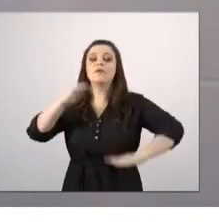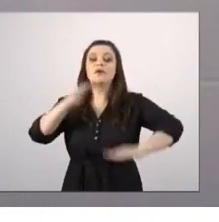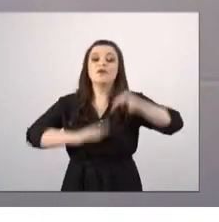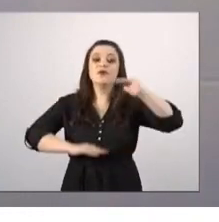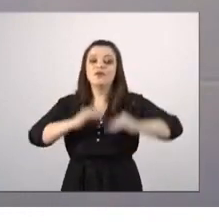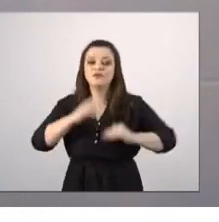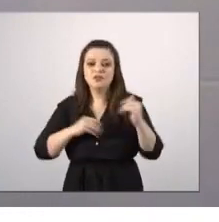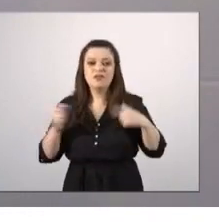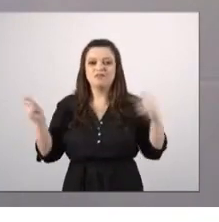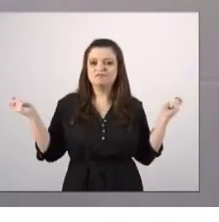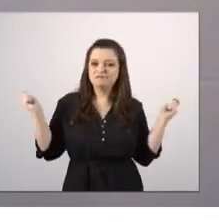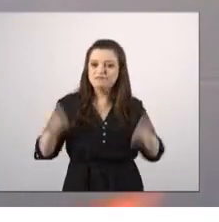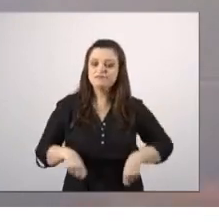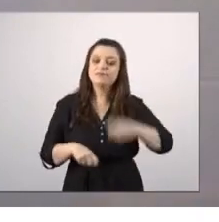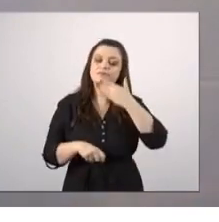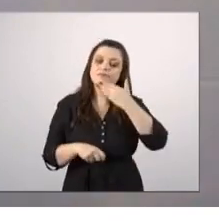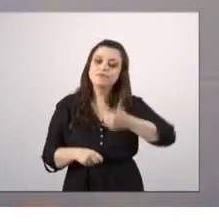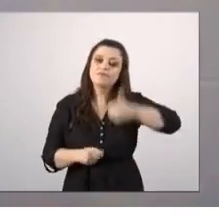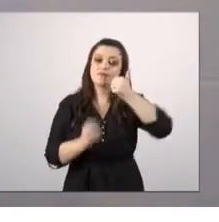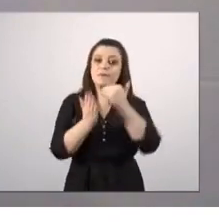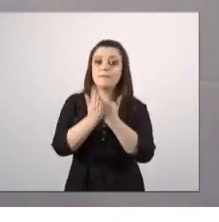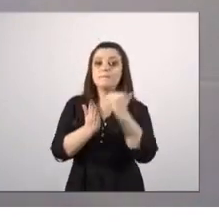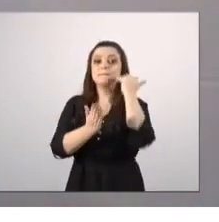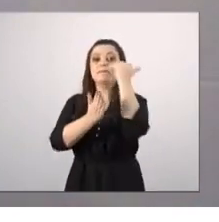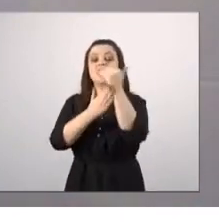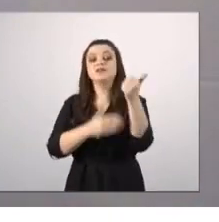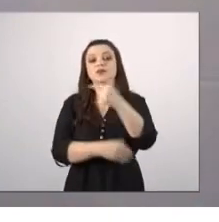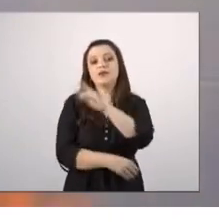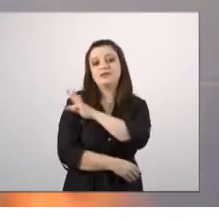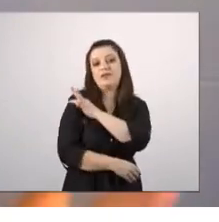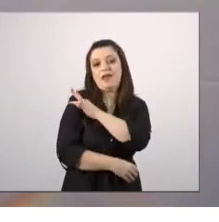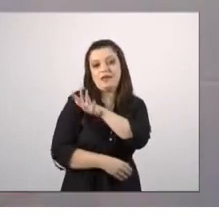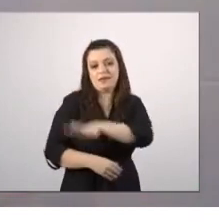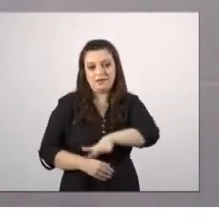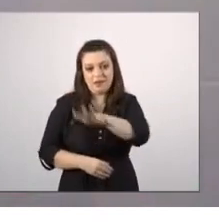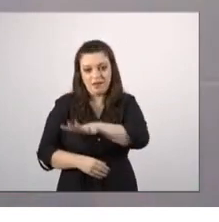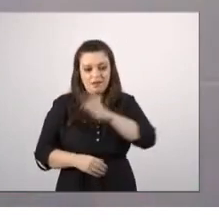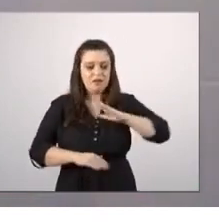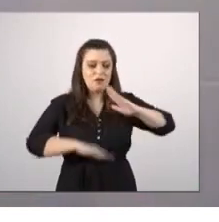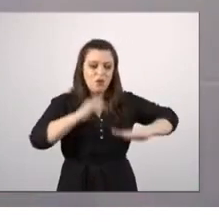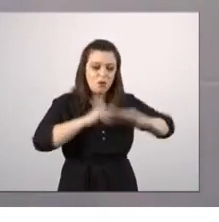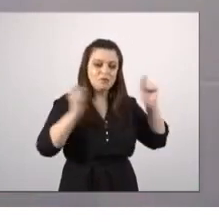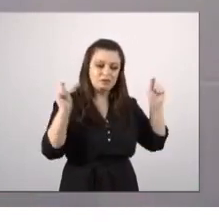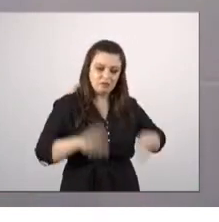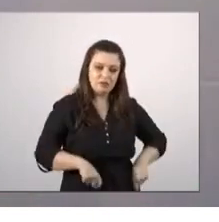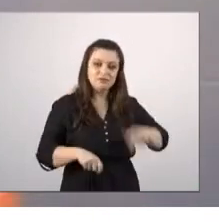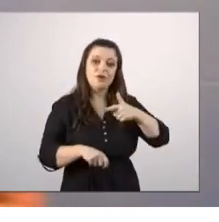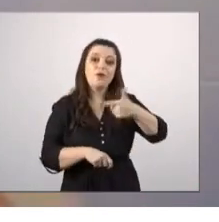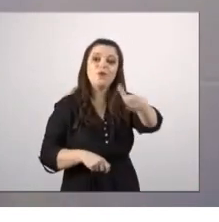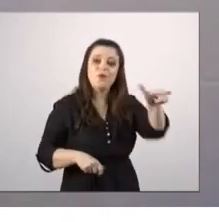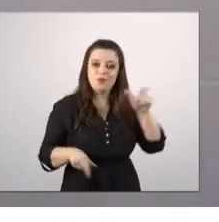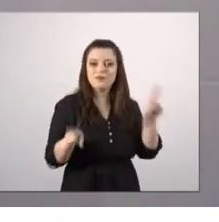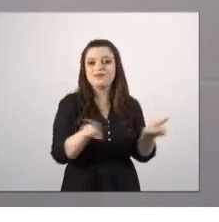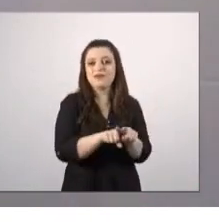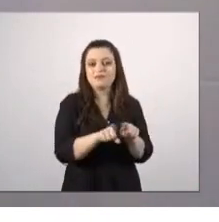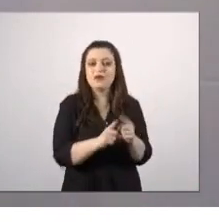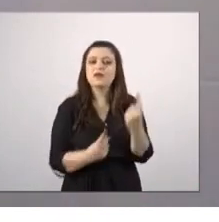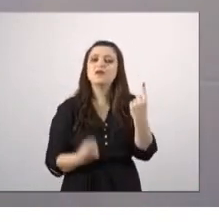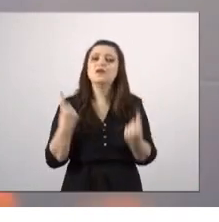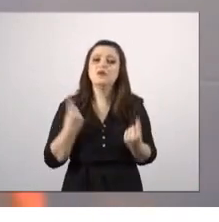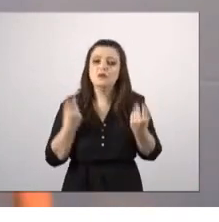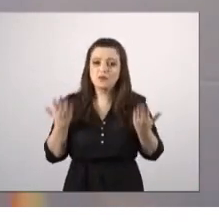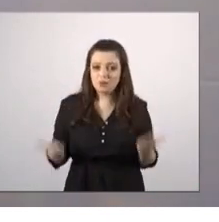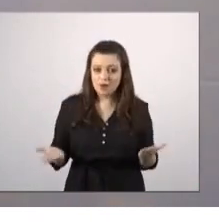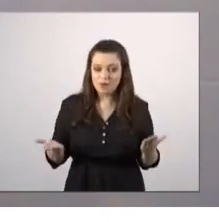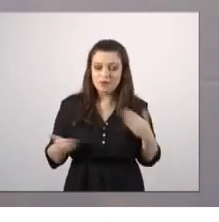competências muito além das competências técnicas da sua área. E quais seriam essas competências que o mundo atual demanda?